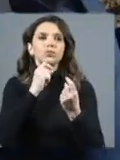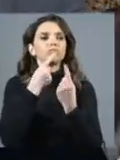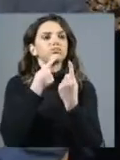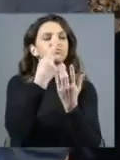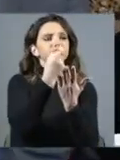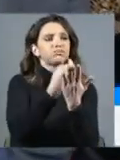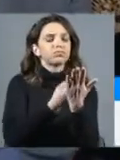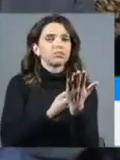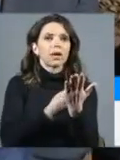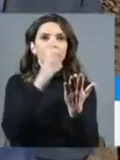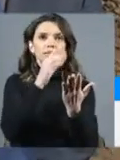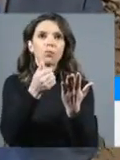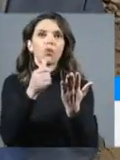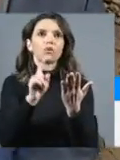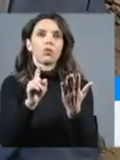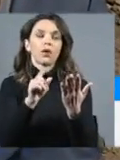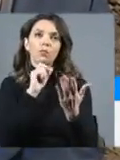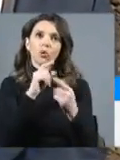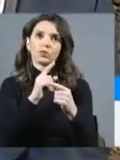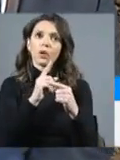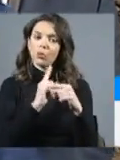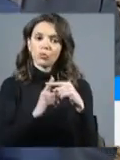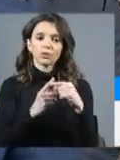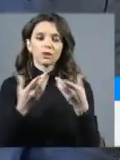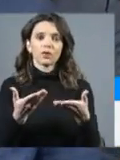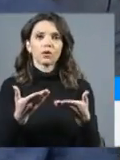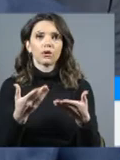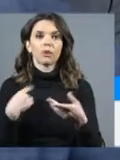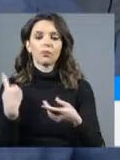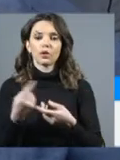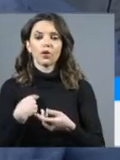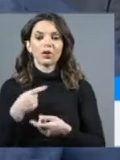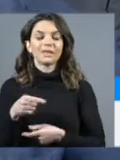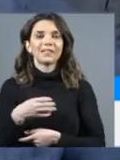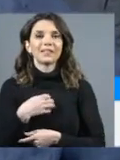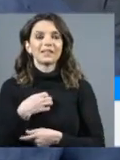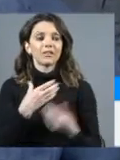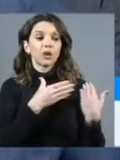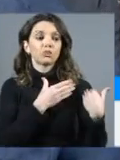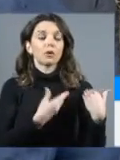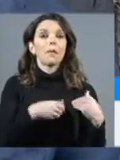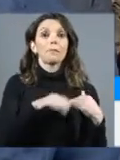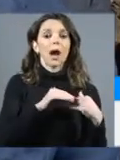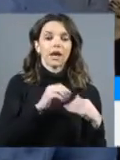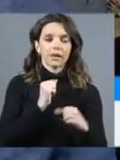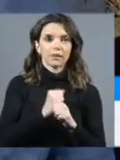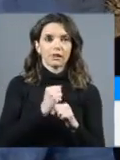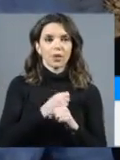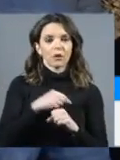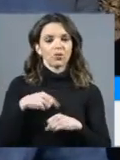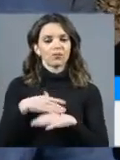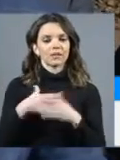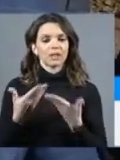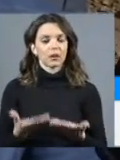quando as sondagens não são boas, que não é positivo. Eu acho que é positivo, mas para nós significa maior responsabilidade no trabalho que temos que desenvolver. E